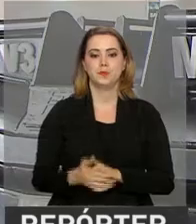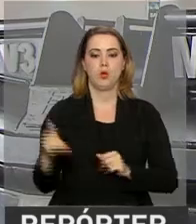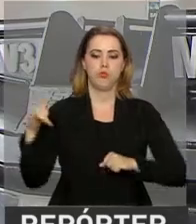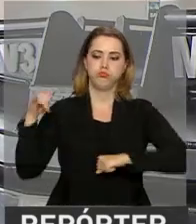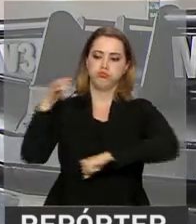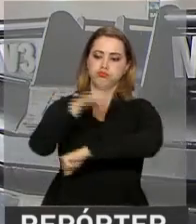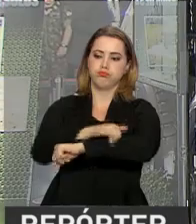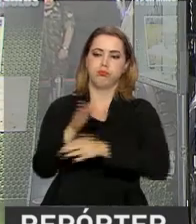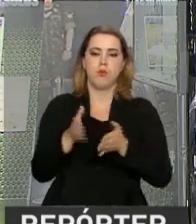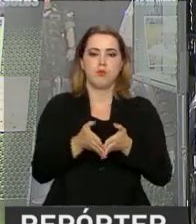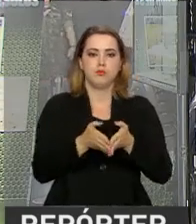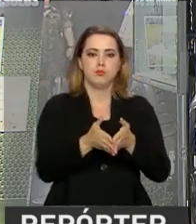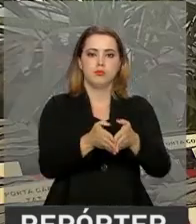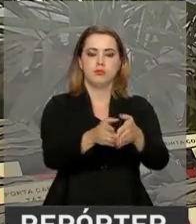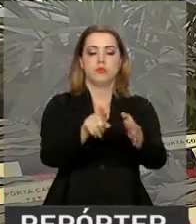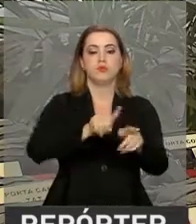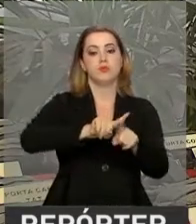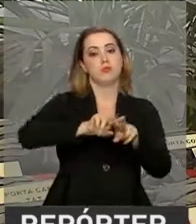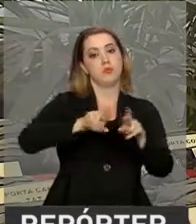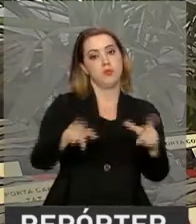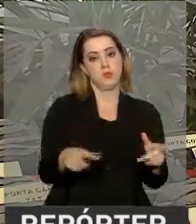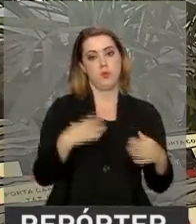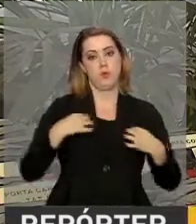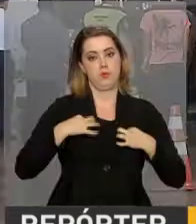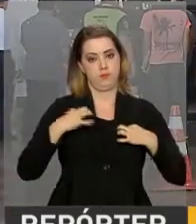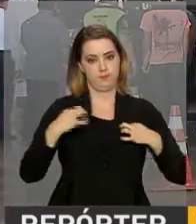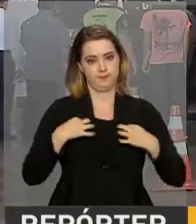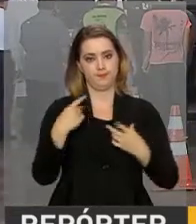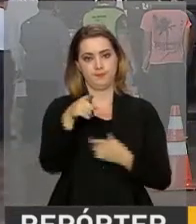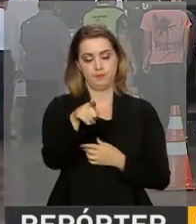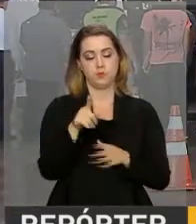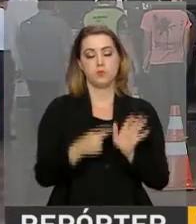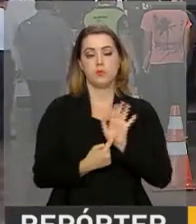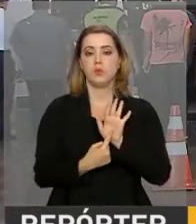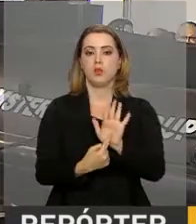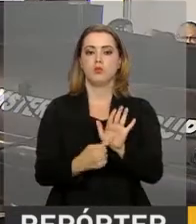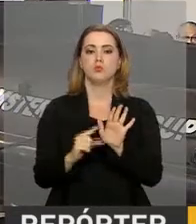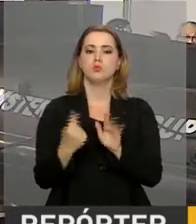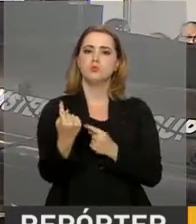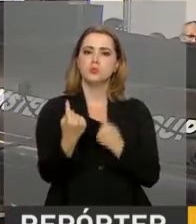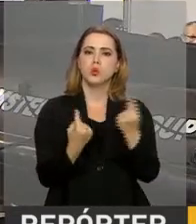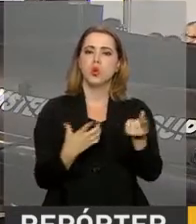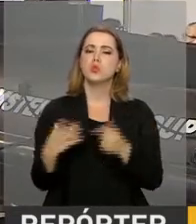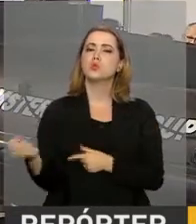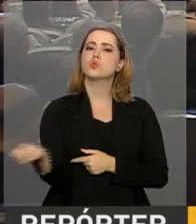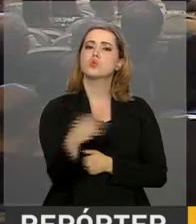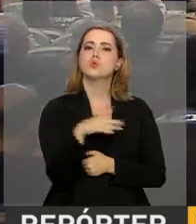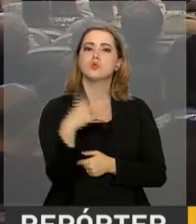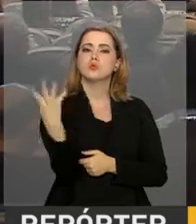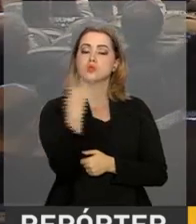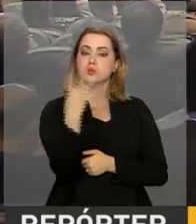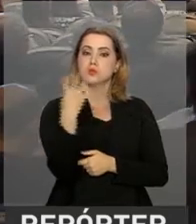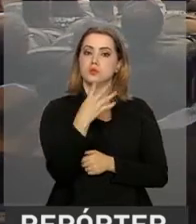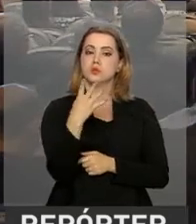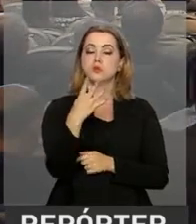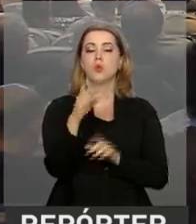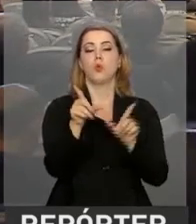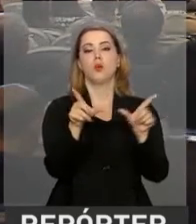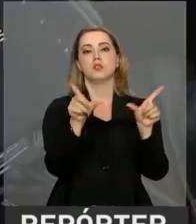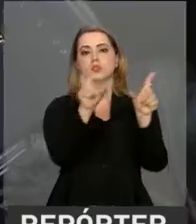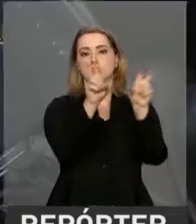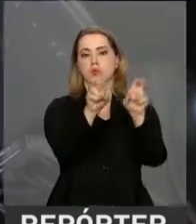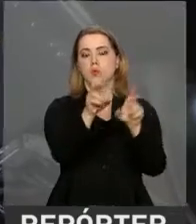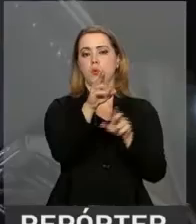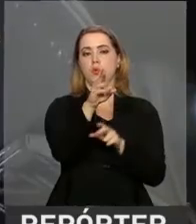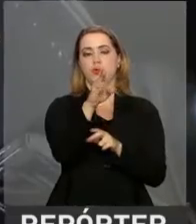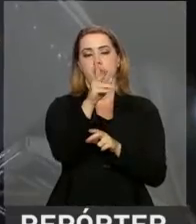Aeronaves, embarcações, blindados e roupas camufladas. Essas são apenas algumas das novidades da quarta mostra BID Brasil.